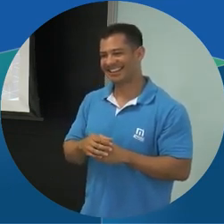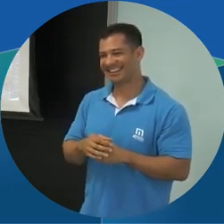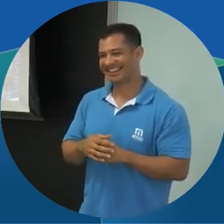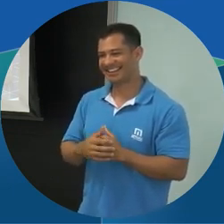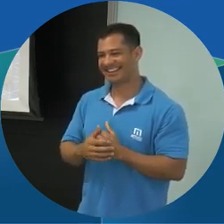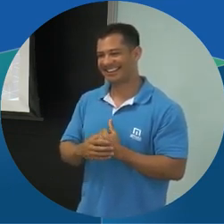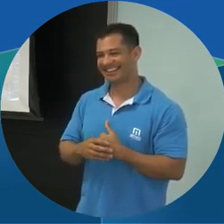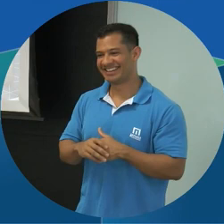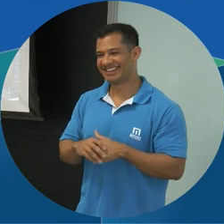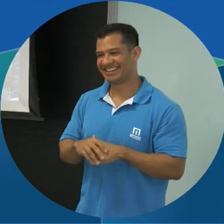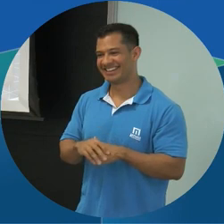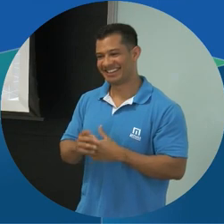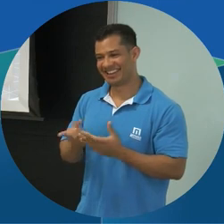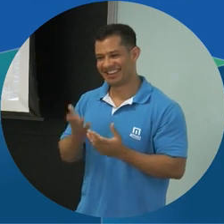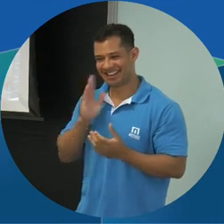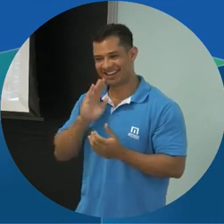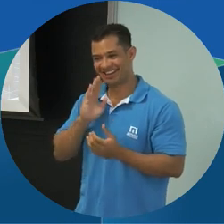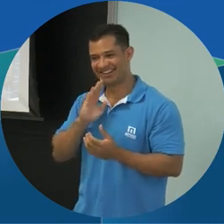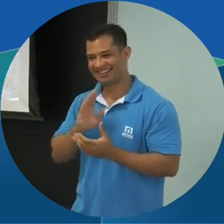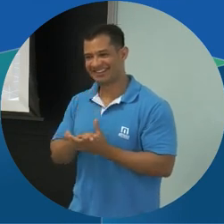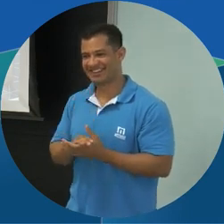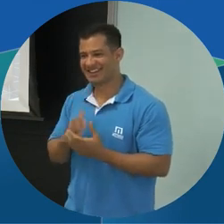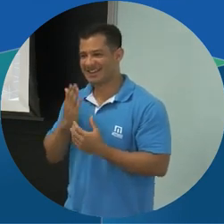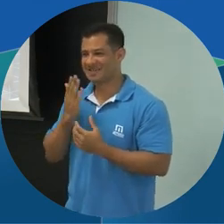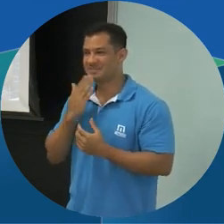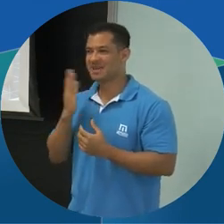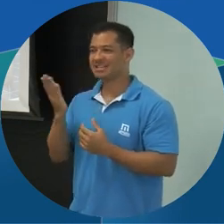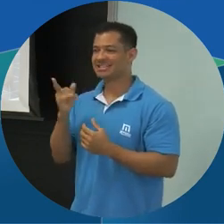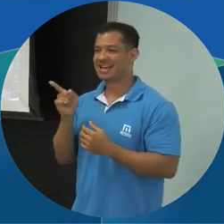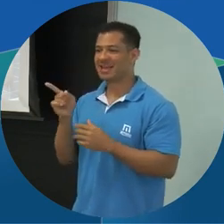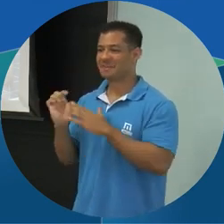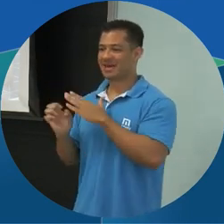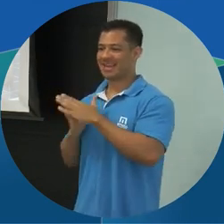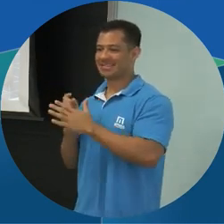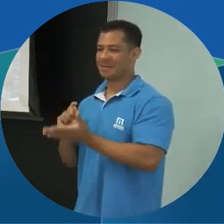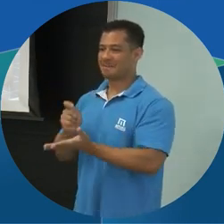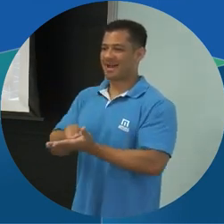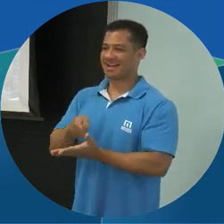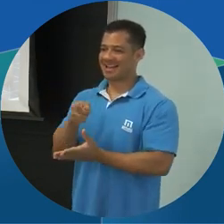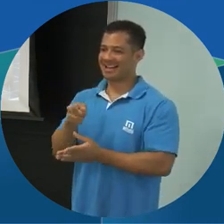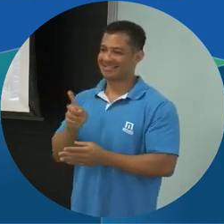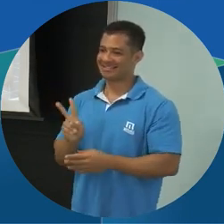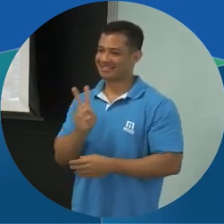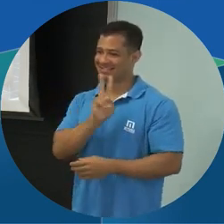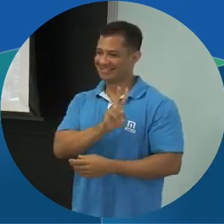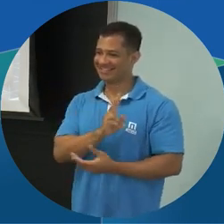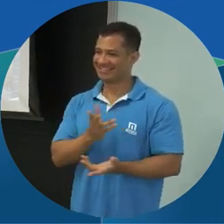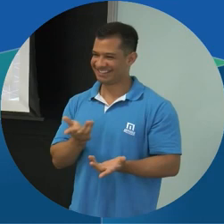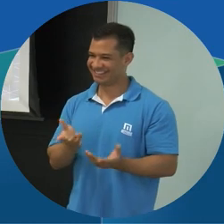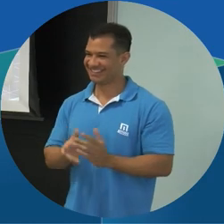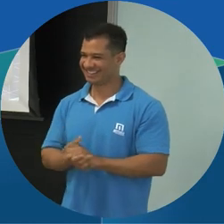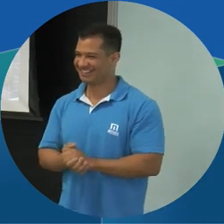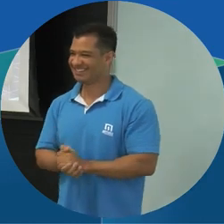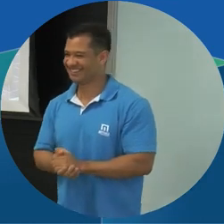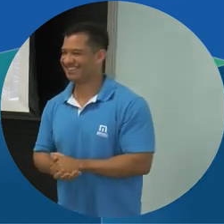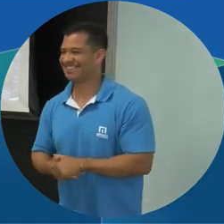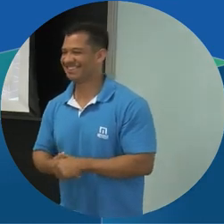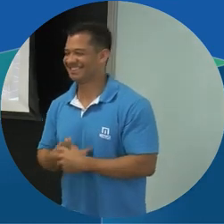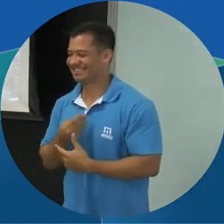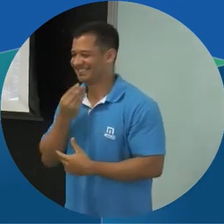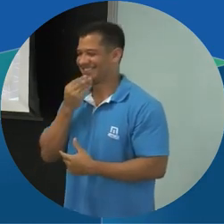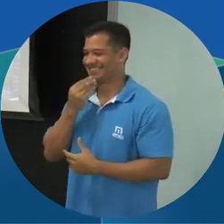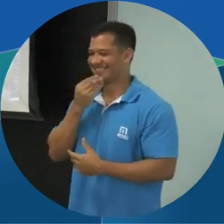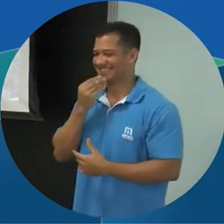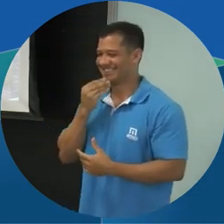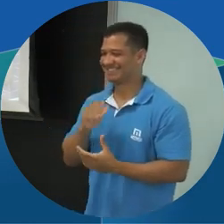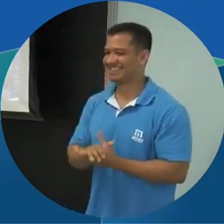dilatação de viadutos, remoção de resíduos orgânicos, vertedouros de represa, de barragens, tá? E aumento do coeficiente